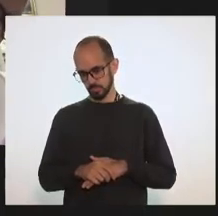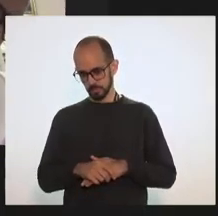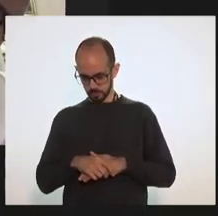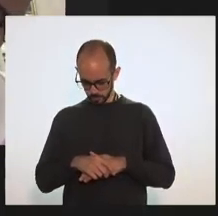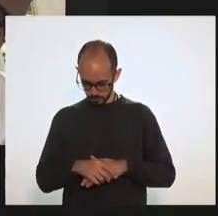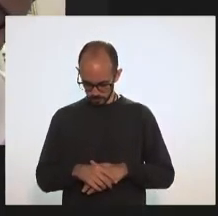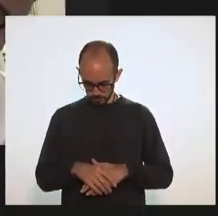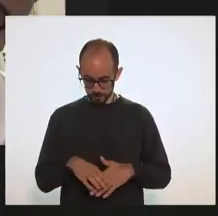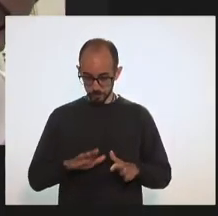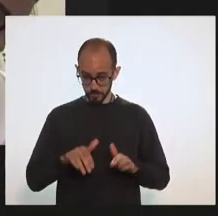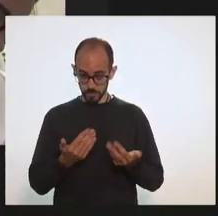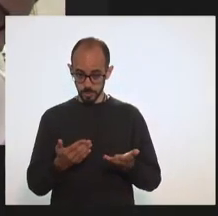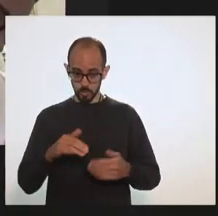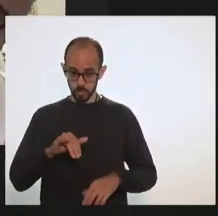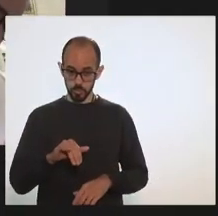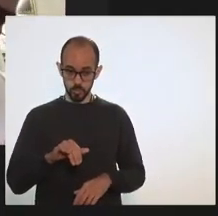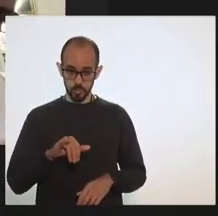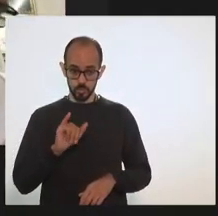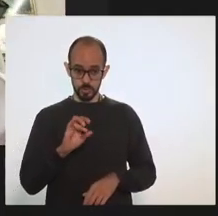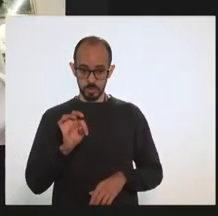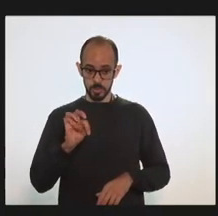Não, estou vendo a Amorim mais aqui na tela. A Amorim